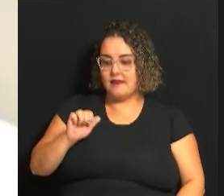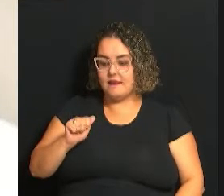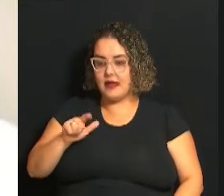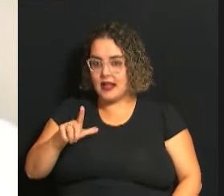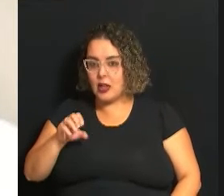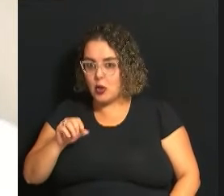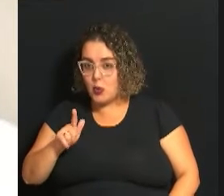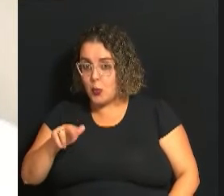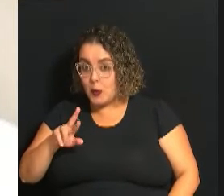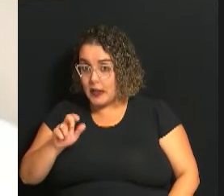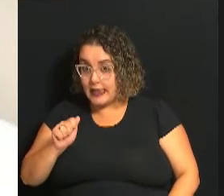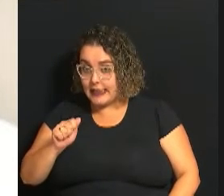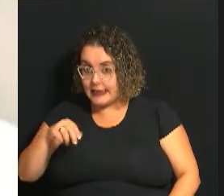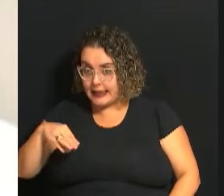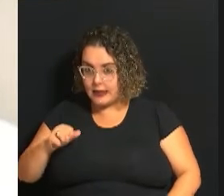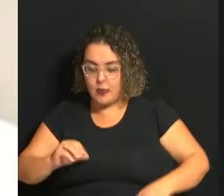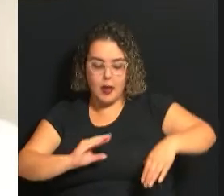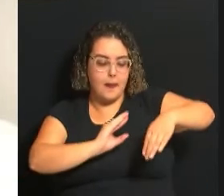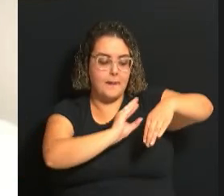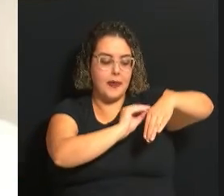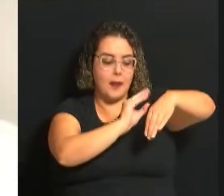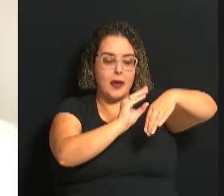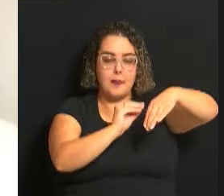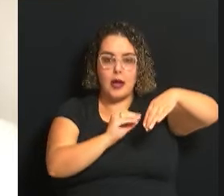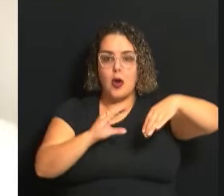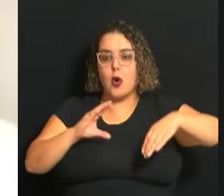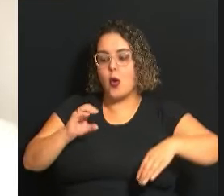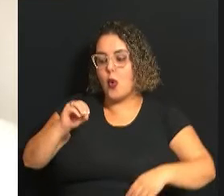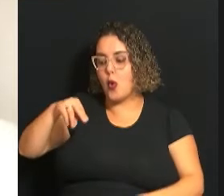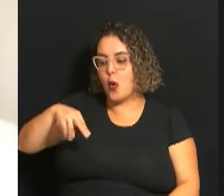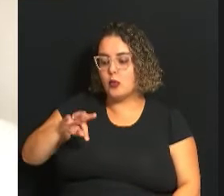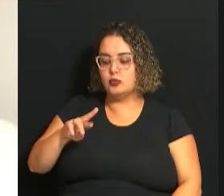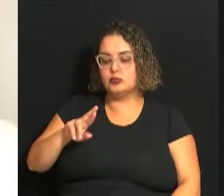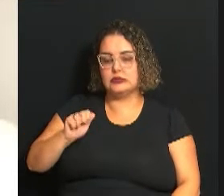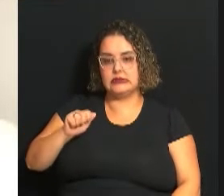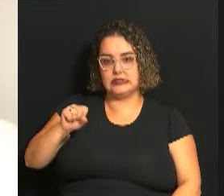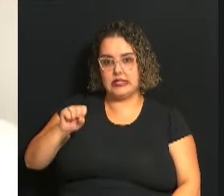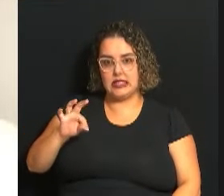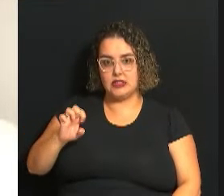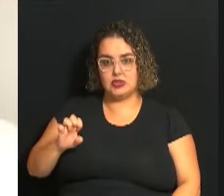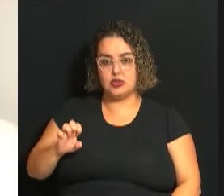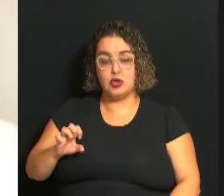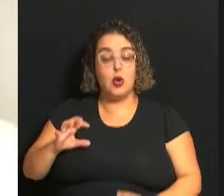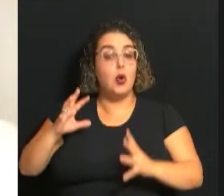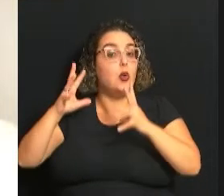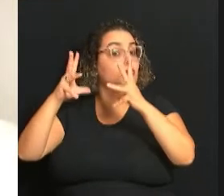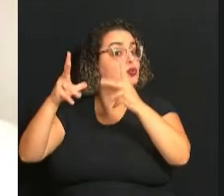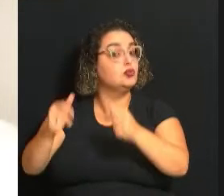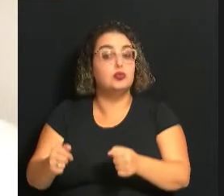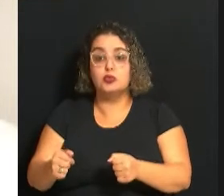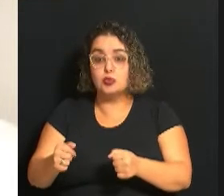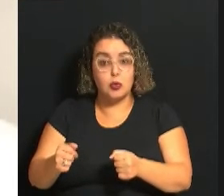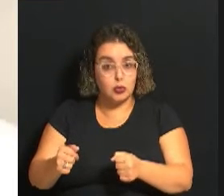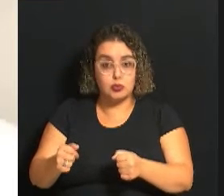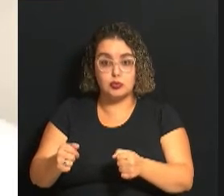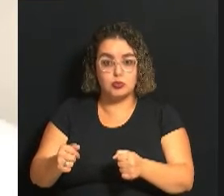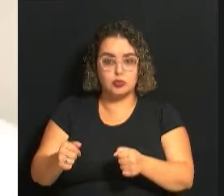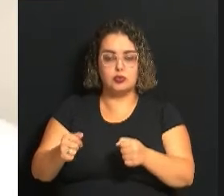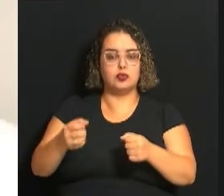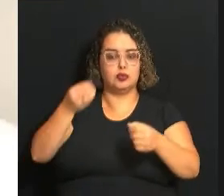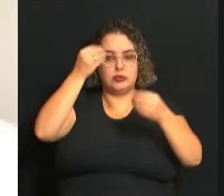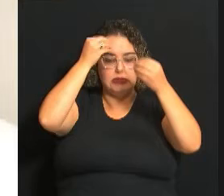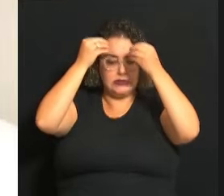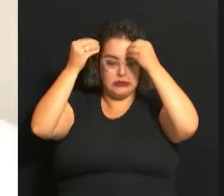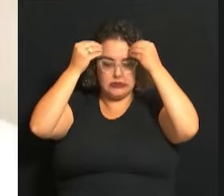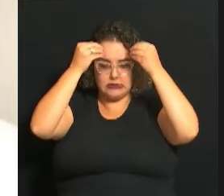O eletroencefalograma, todos que eu fiz, tá, desde quando eu descobri o tumor, nenhum dá alteração, porque teoricamente, e